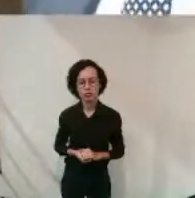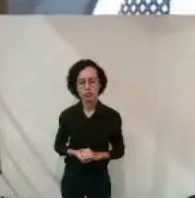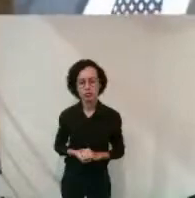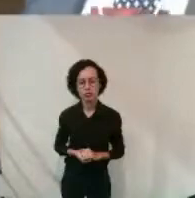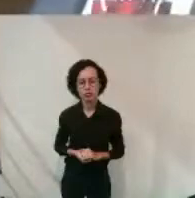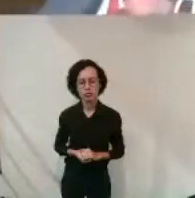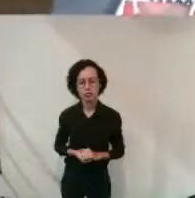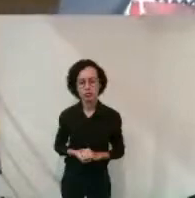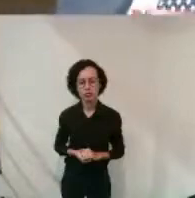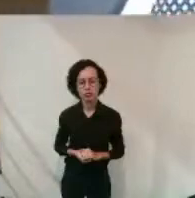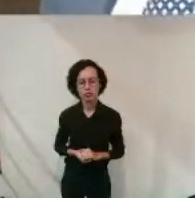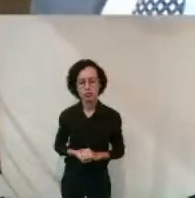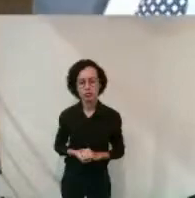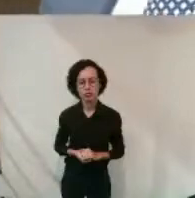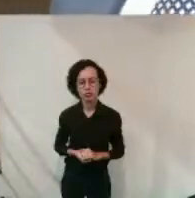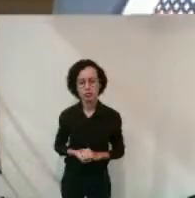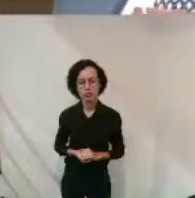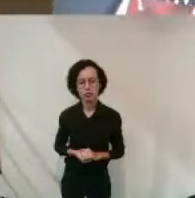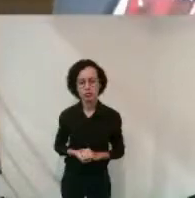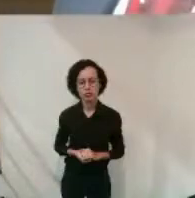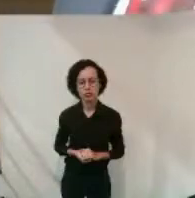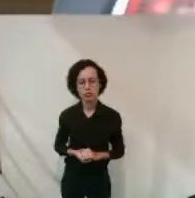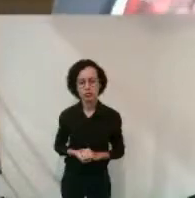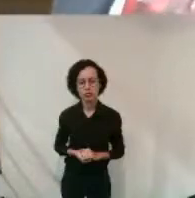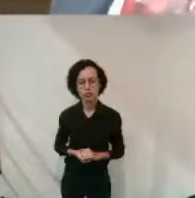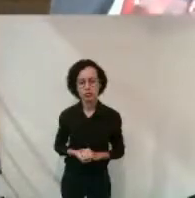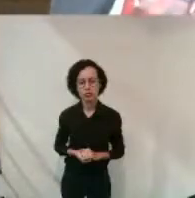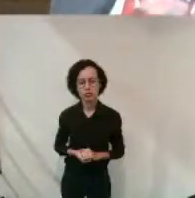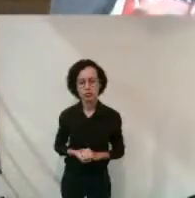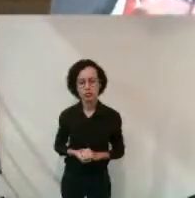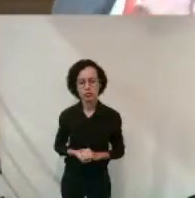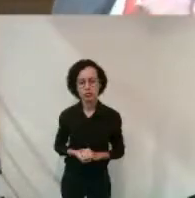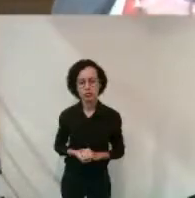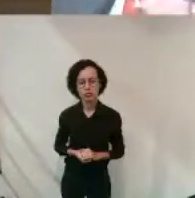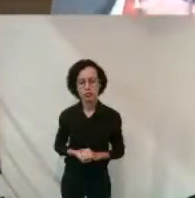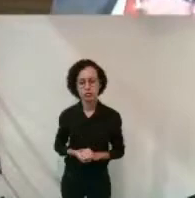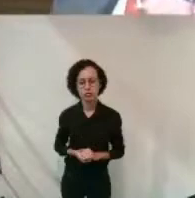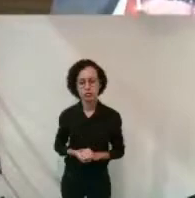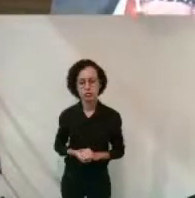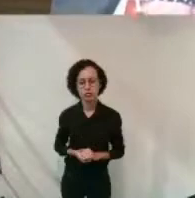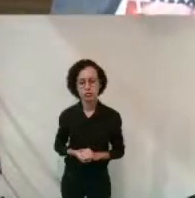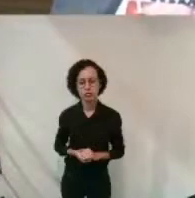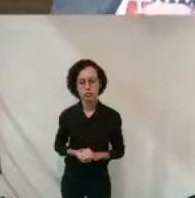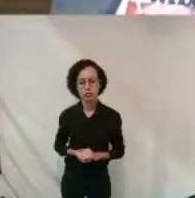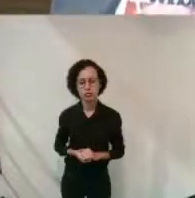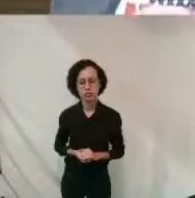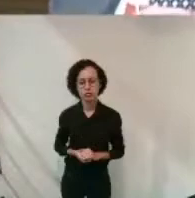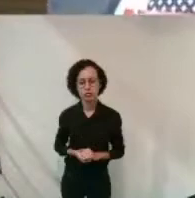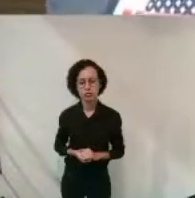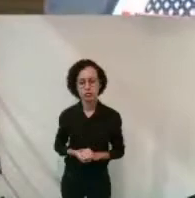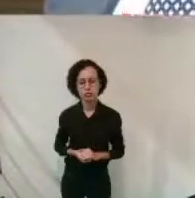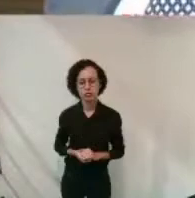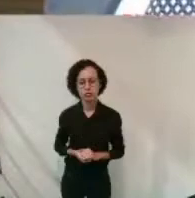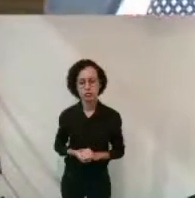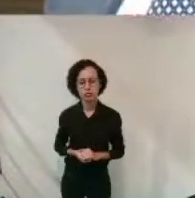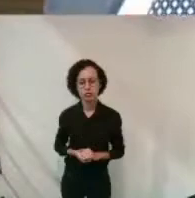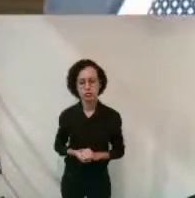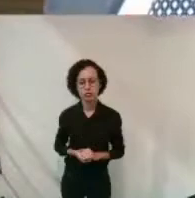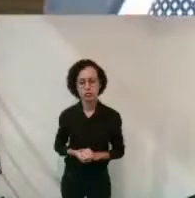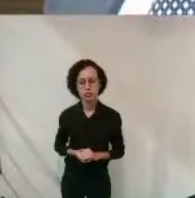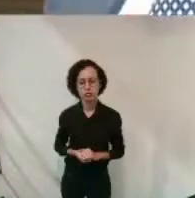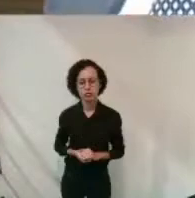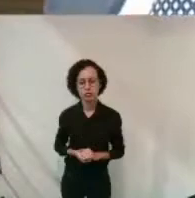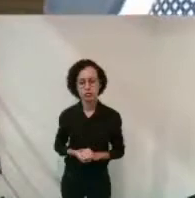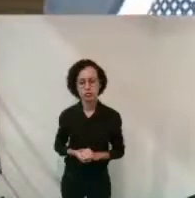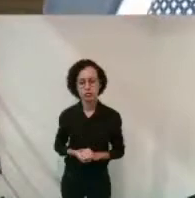atuação prática notória, conhecida a nível nacional. Então, com esse time que está aqui ao meu lado, de grandes